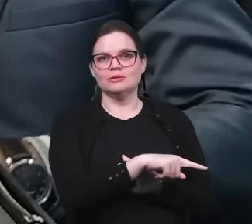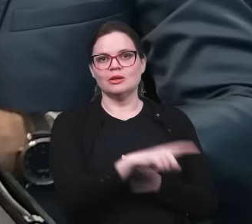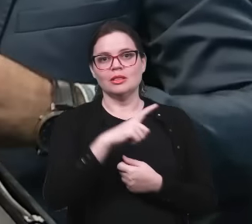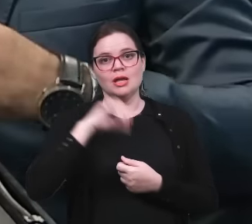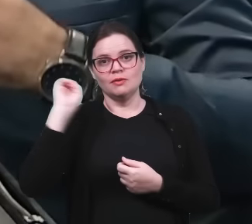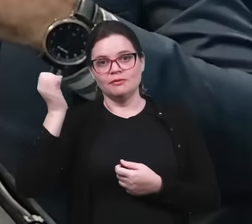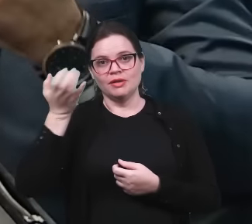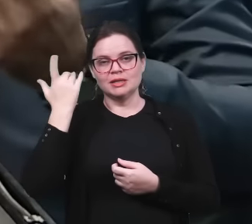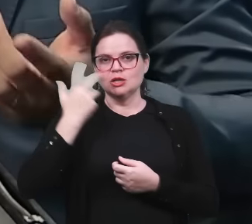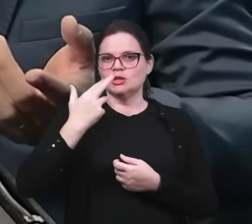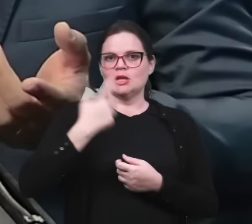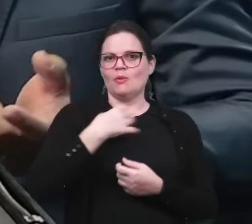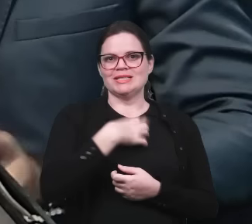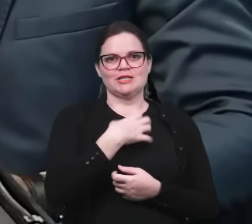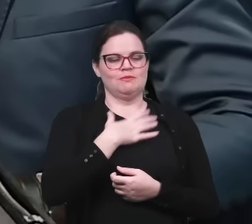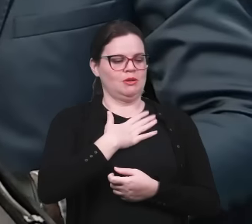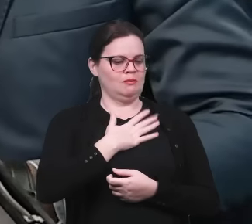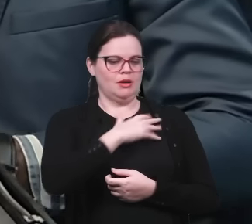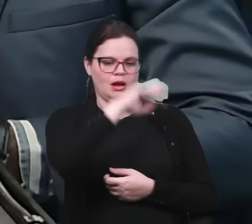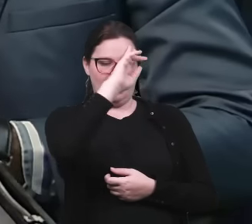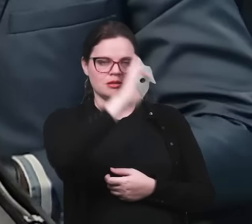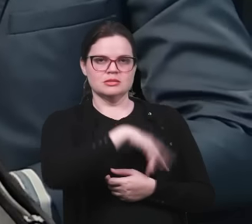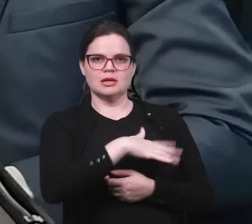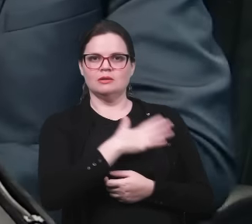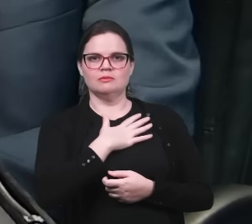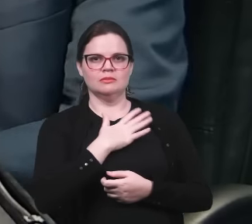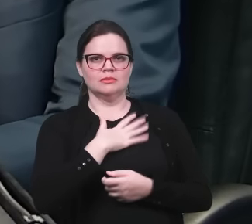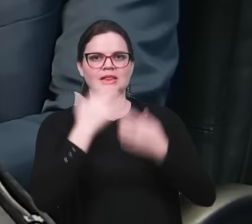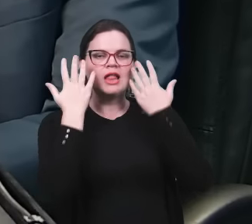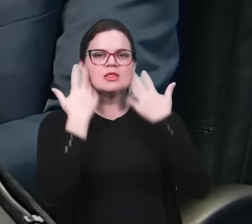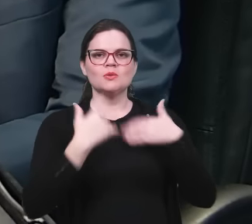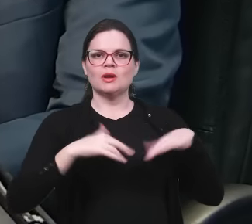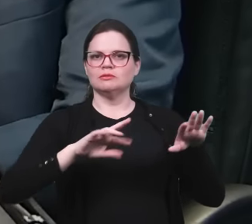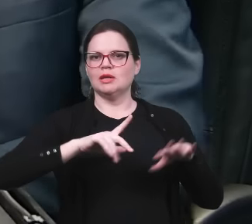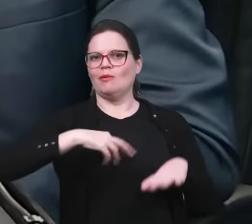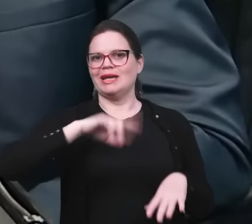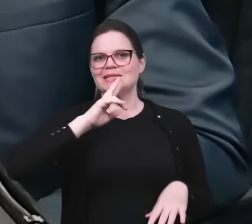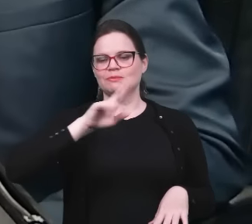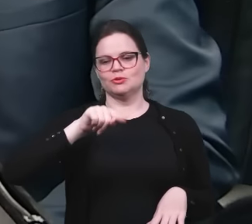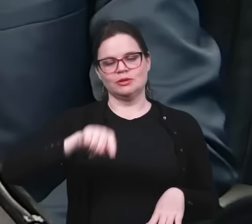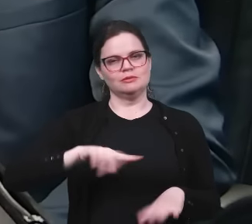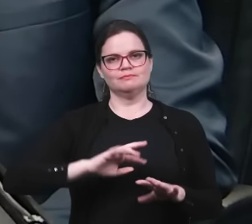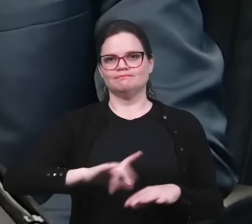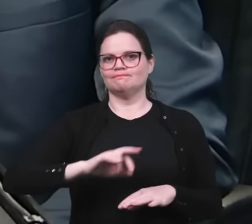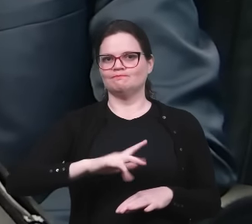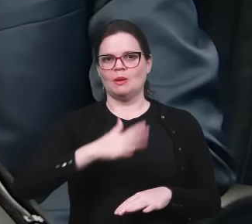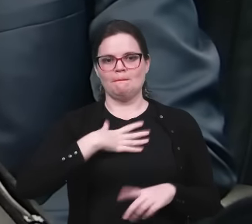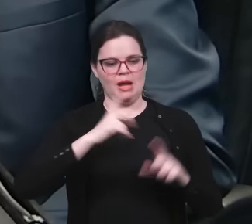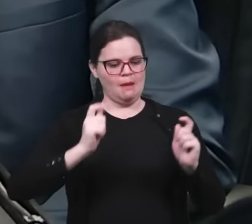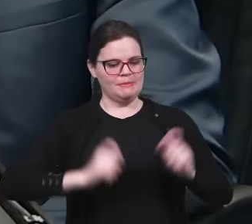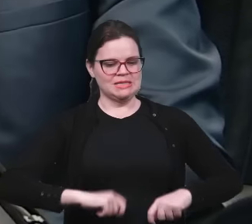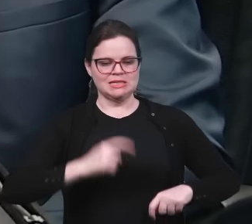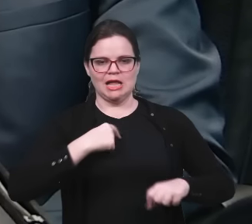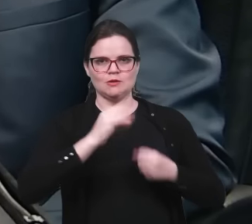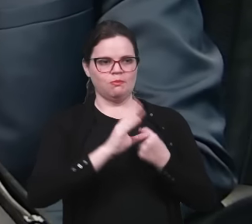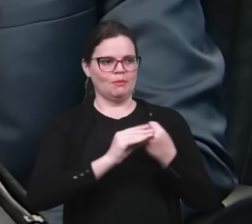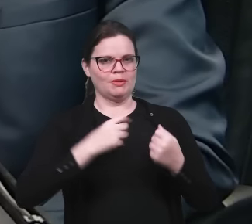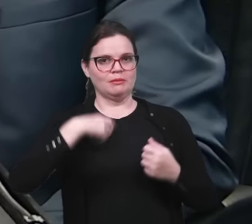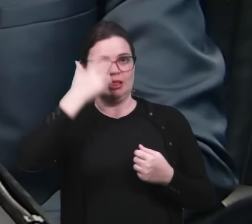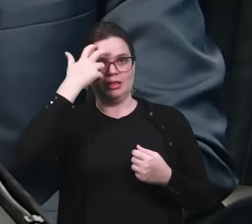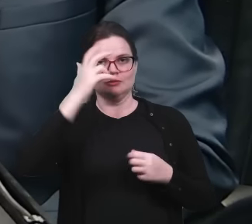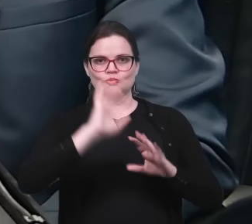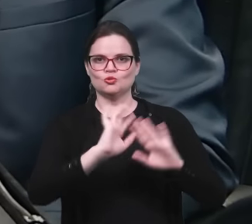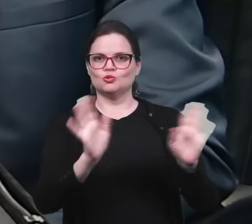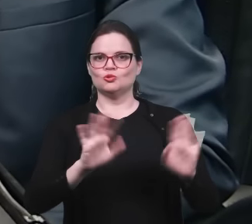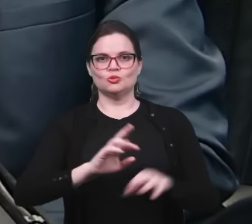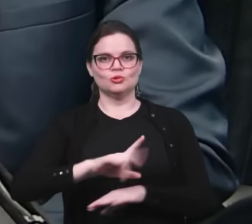foi dos sentimentos carnais, não foi dos sentimentos naturais, não foi da sua capacidade ou porque alguém te disse,